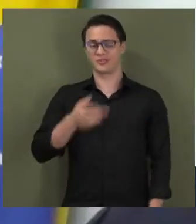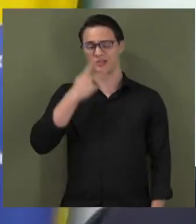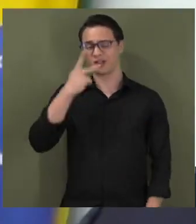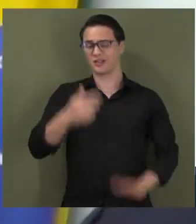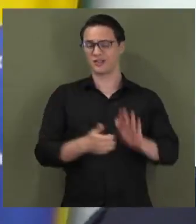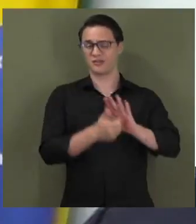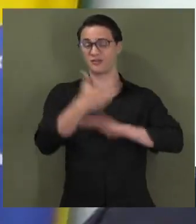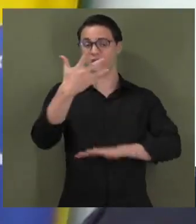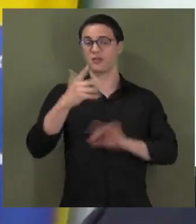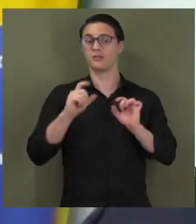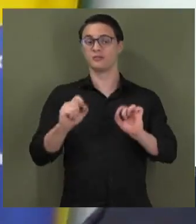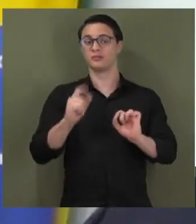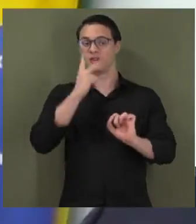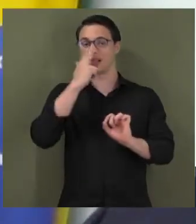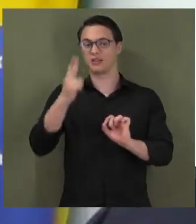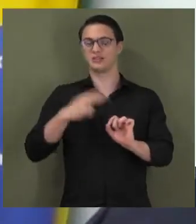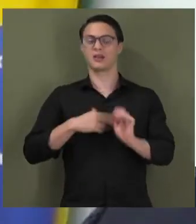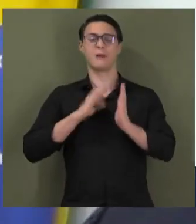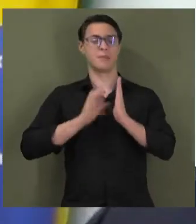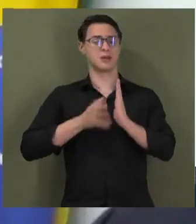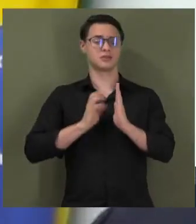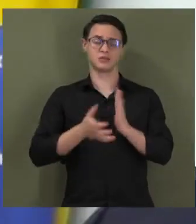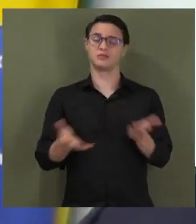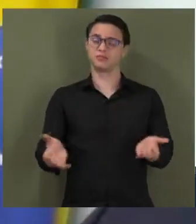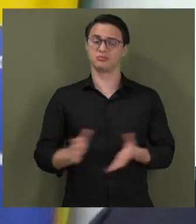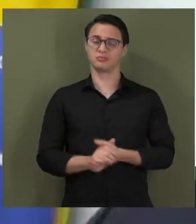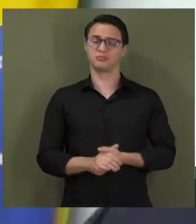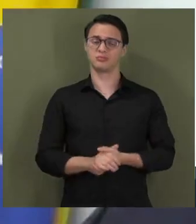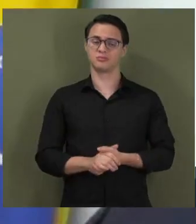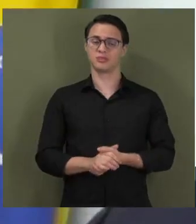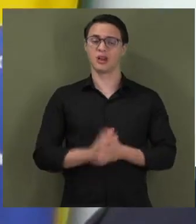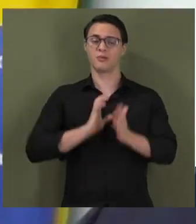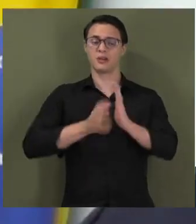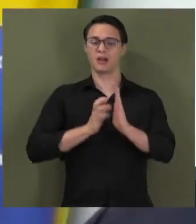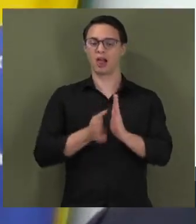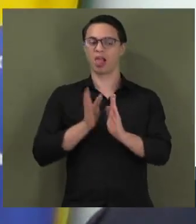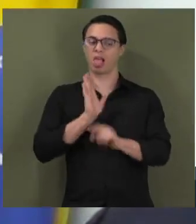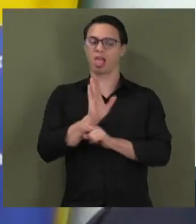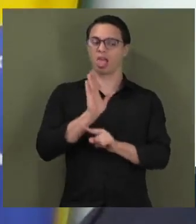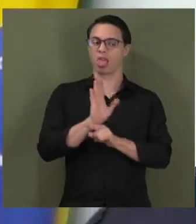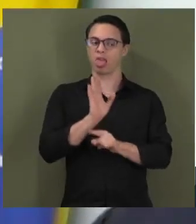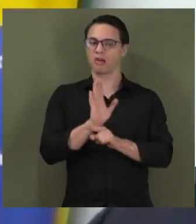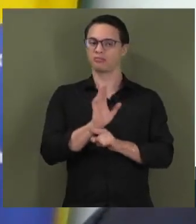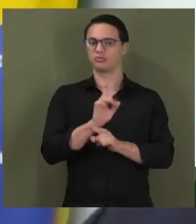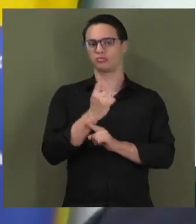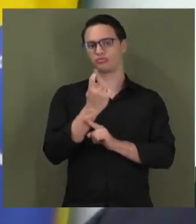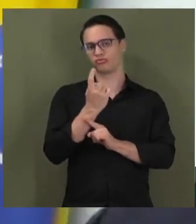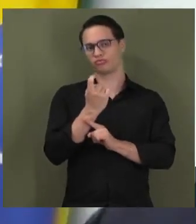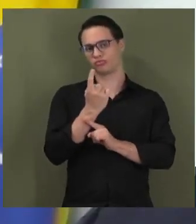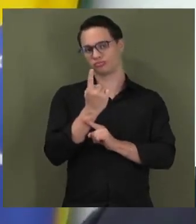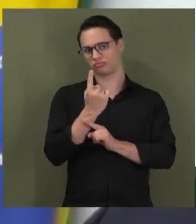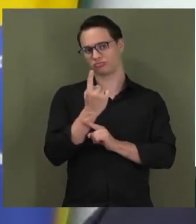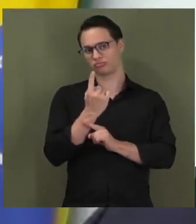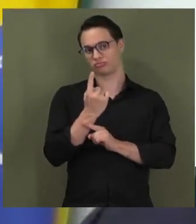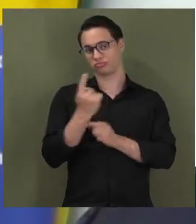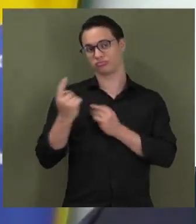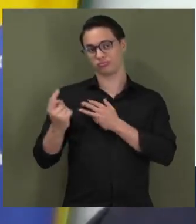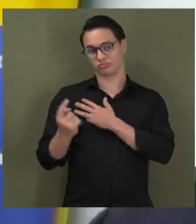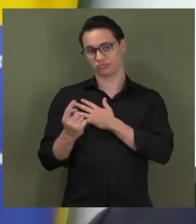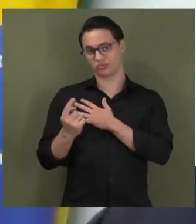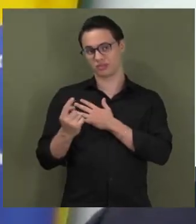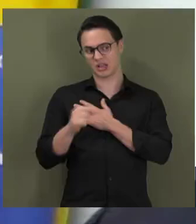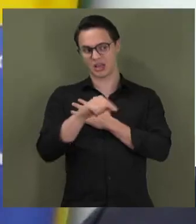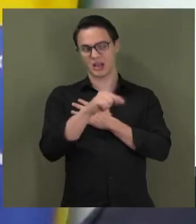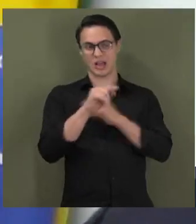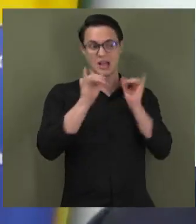aqui, como um verdadeiro partido político, beneficiando explicitamente um dos candidatos. Enquanto a campanha do